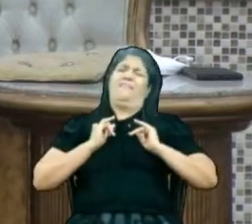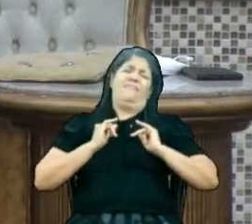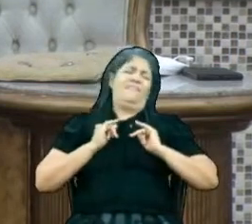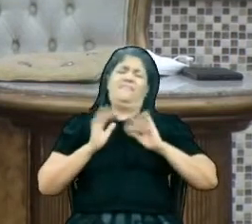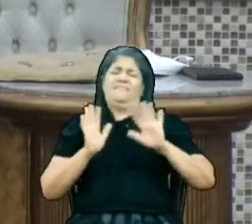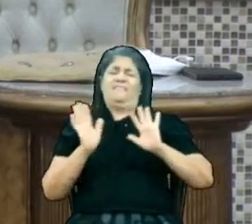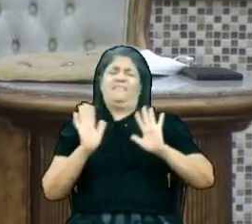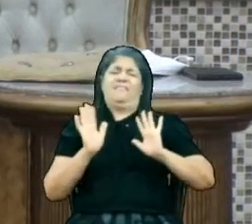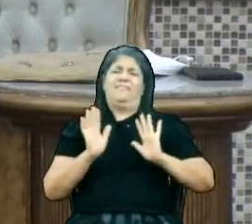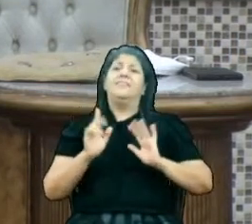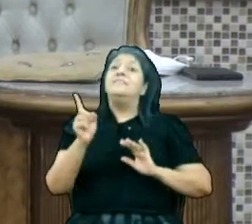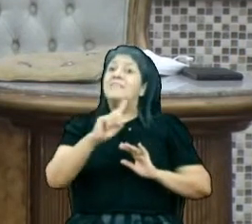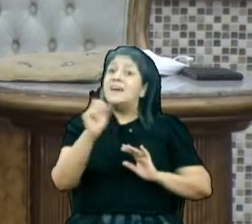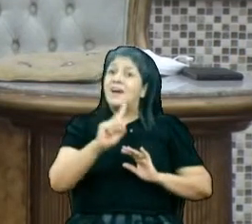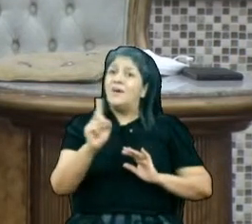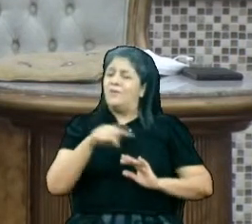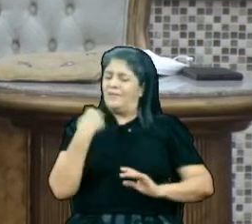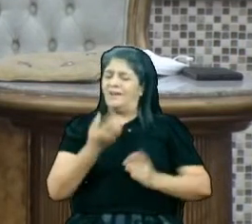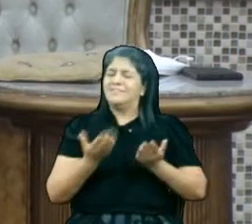precisamos dar um jeito